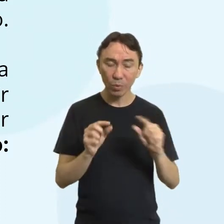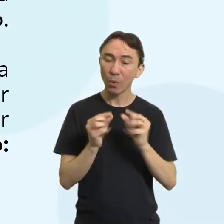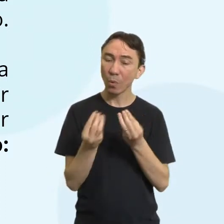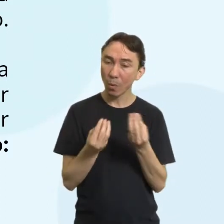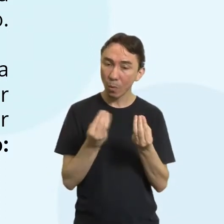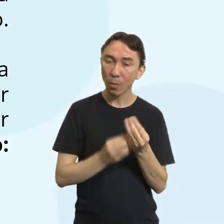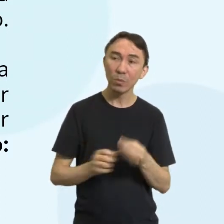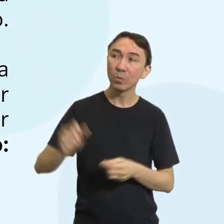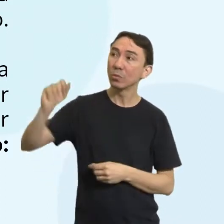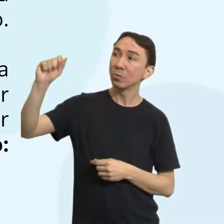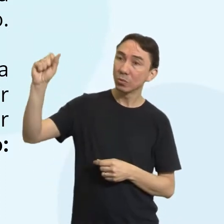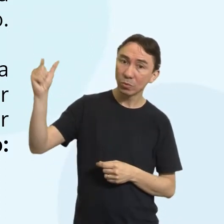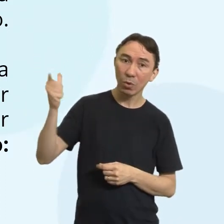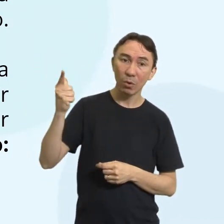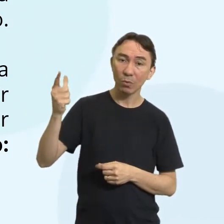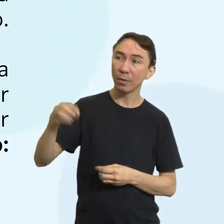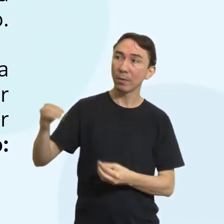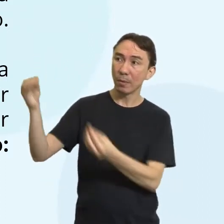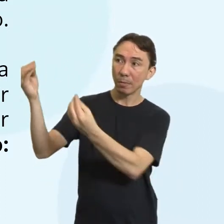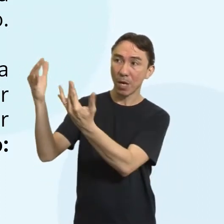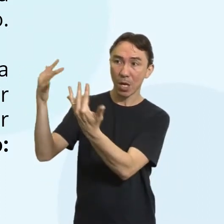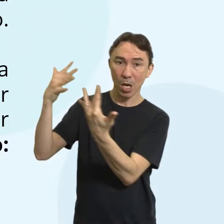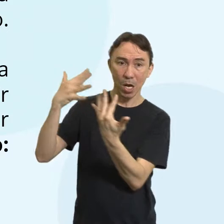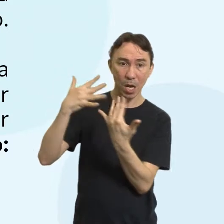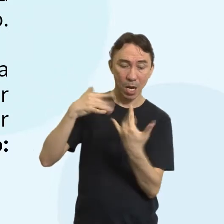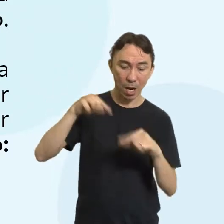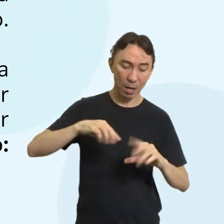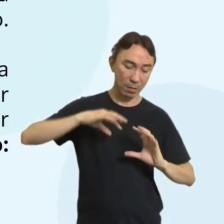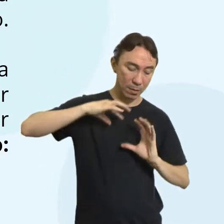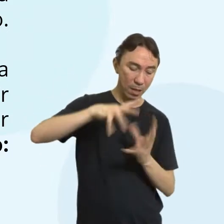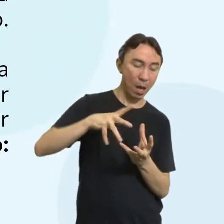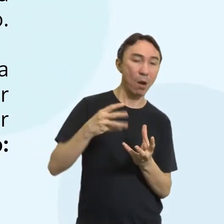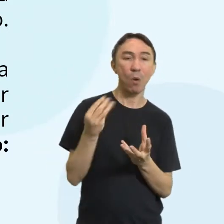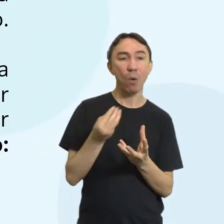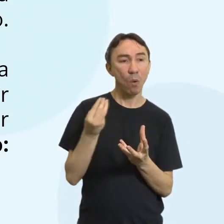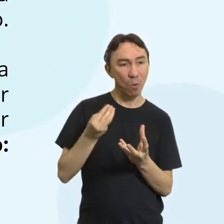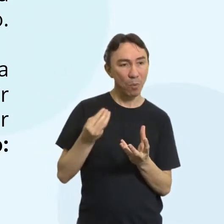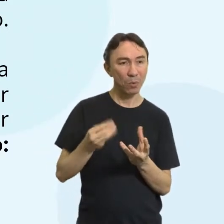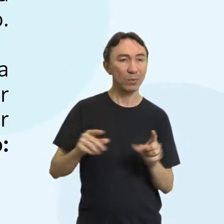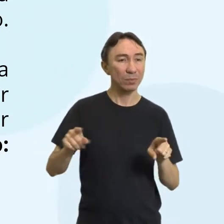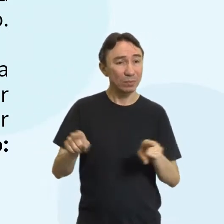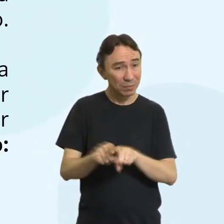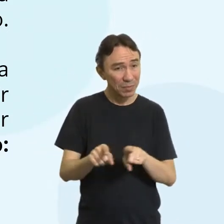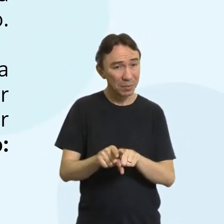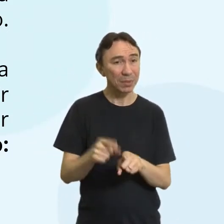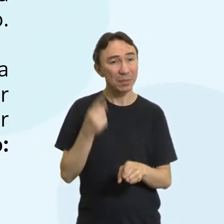o planeta Terra, a relação entre a existência da vida e a composição da atmosfera,